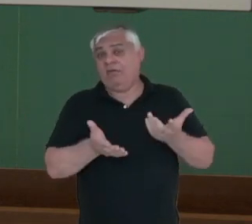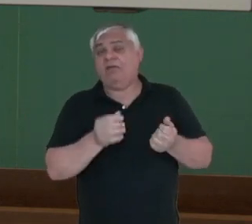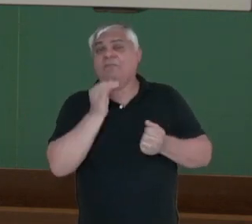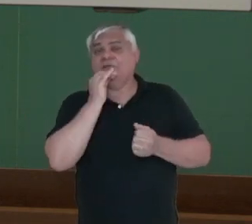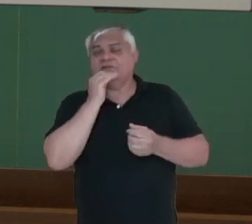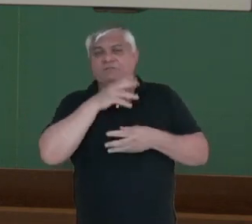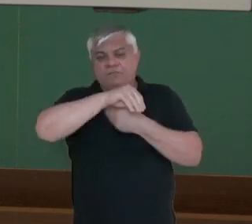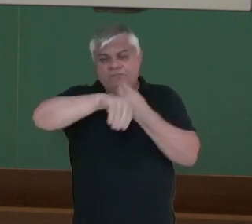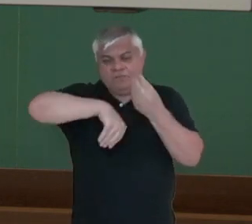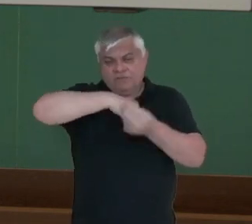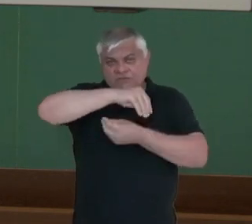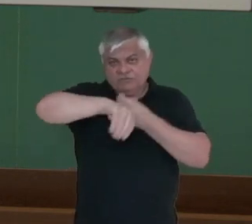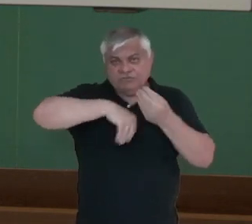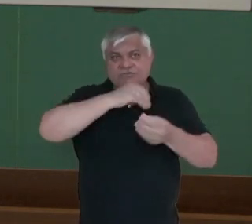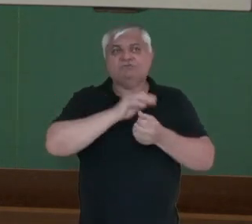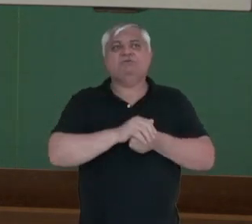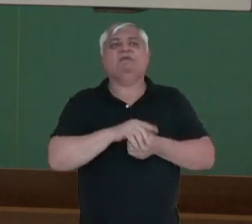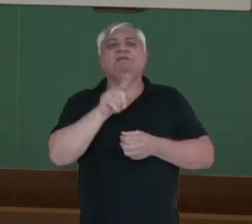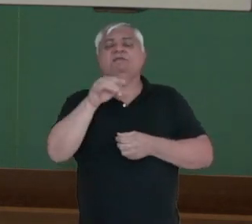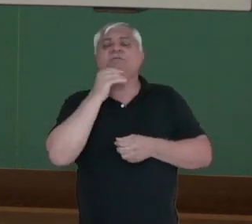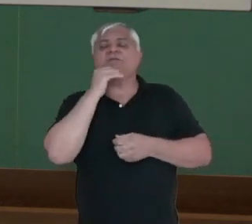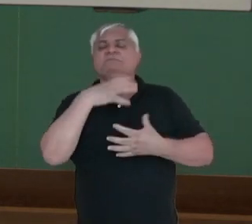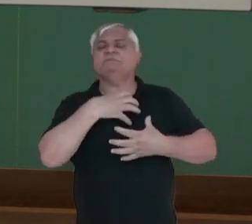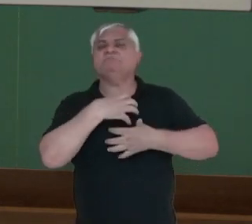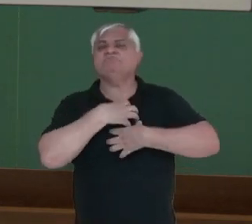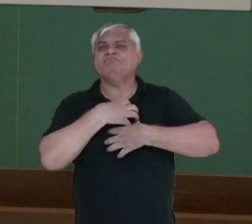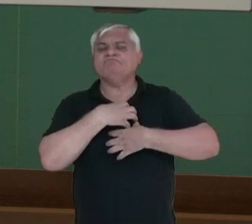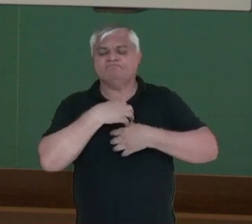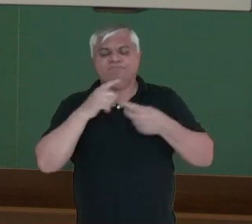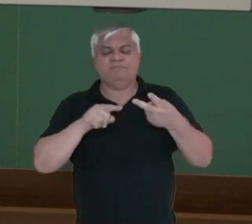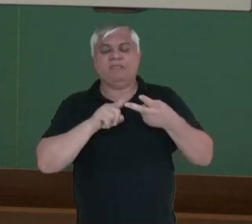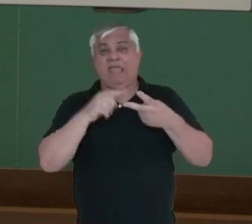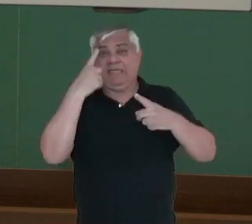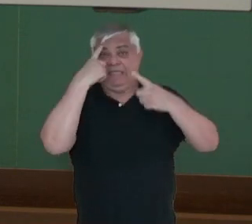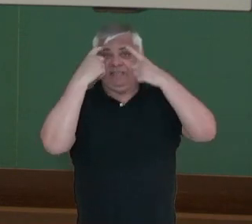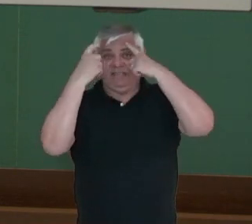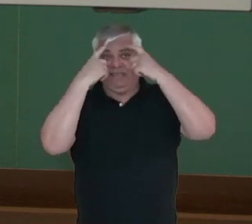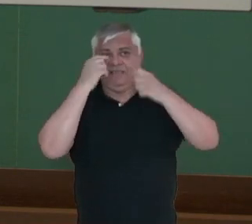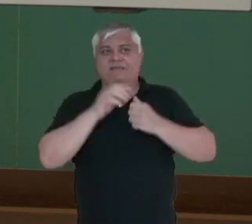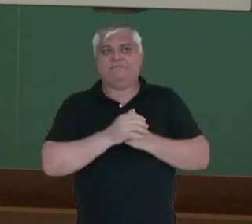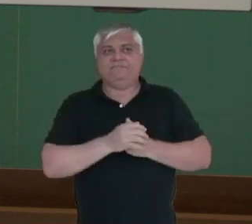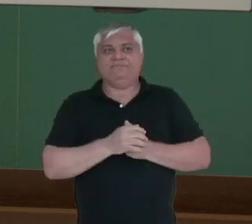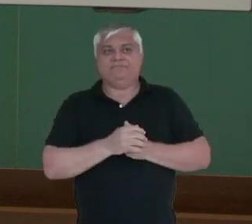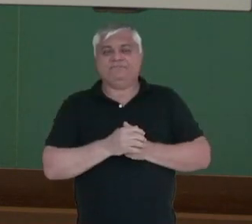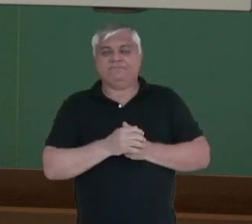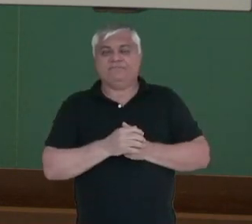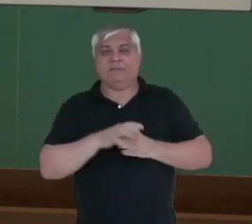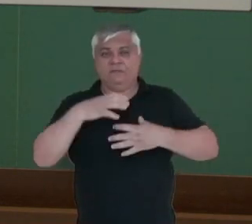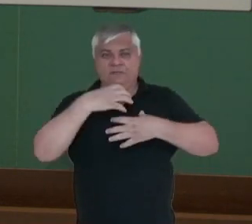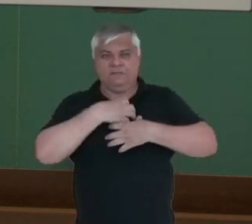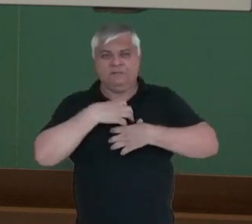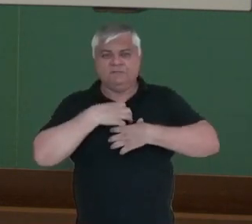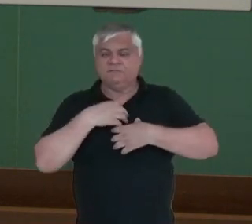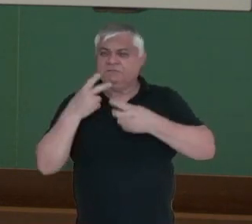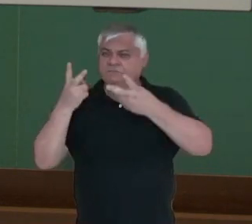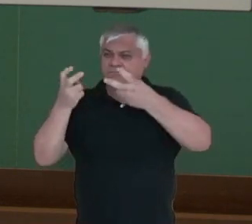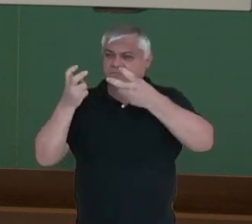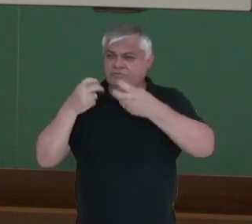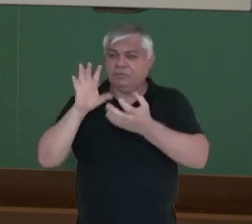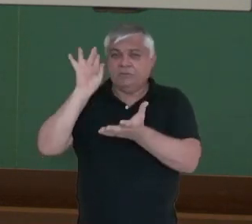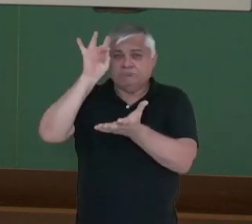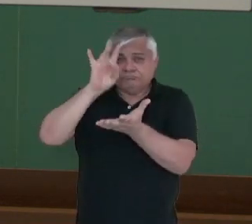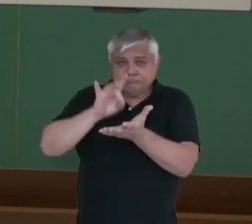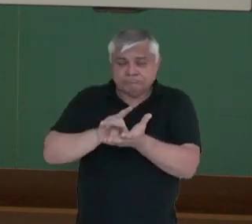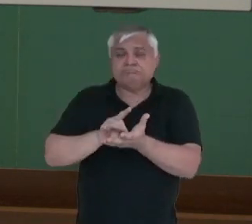essa mistura entre uma impressão e uma ideia. A impressão são as percepções originárias e